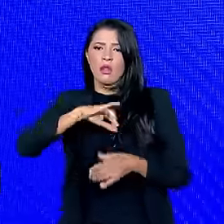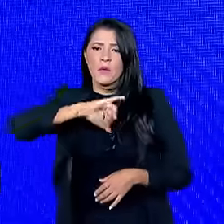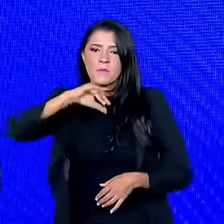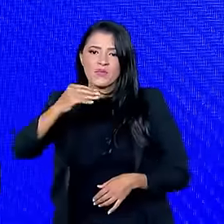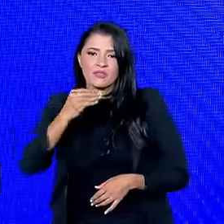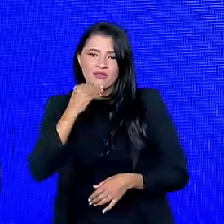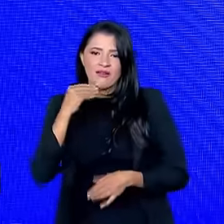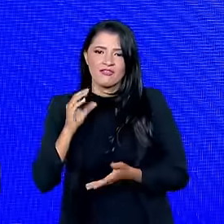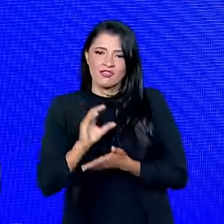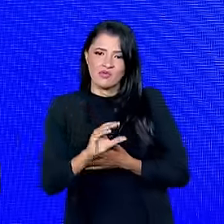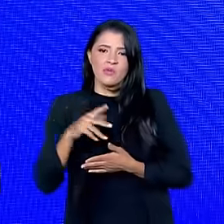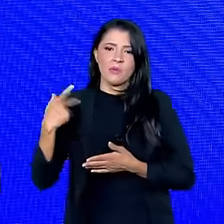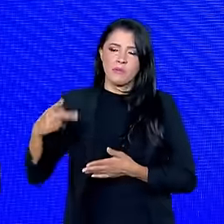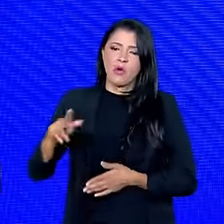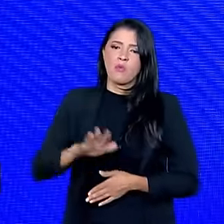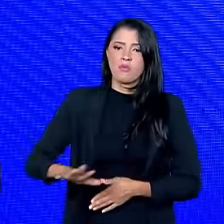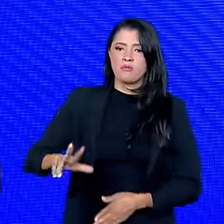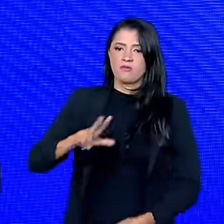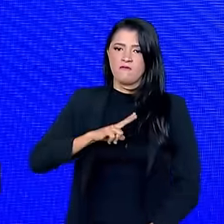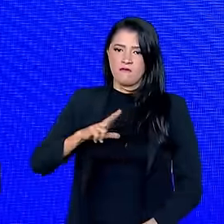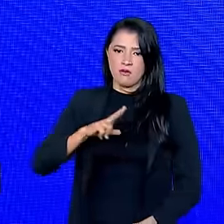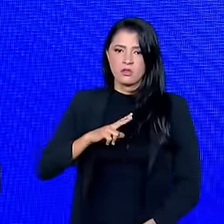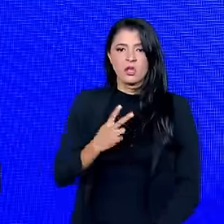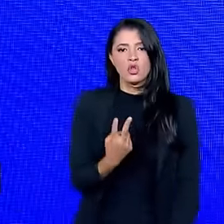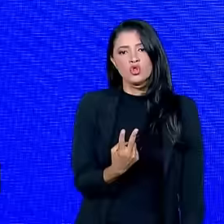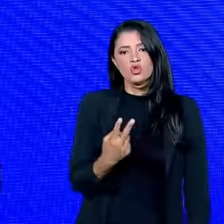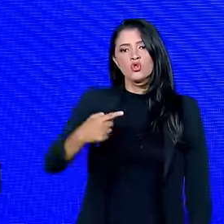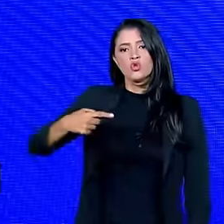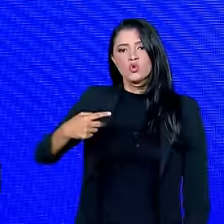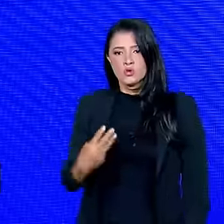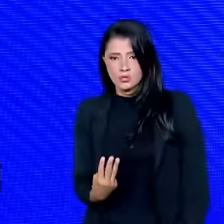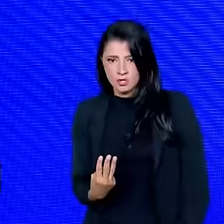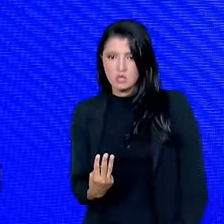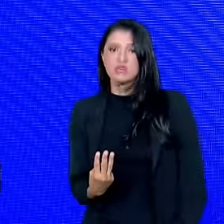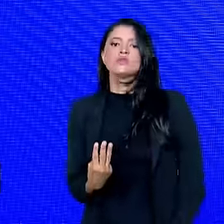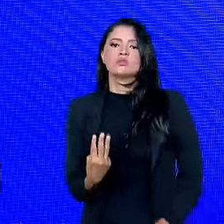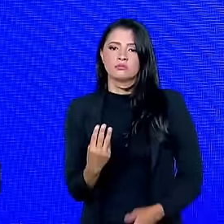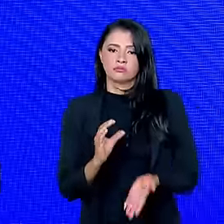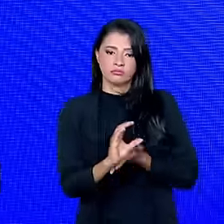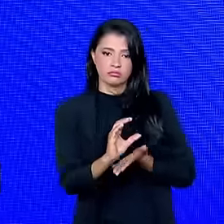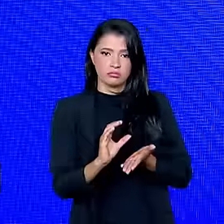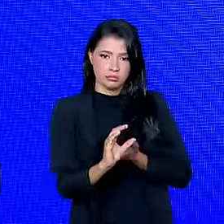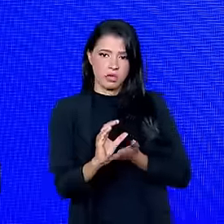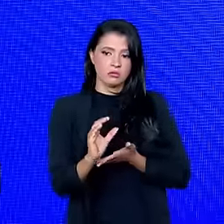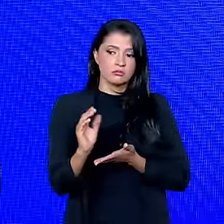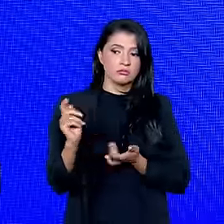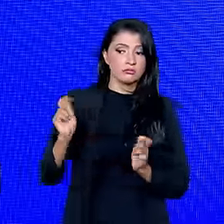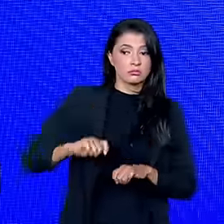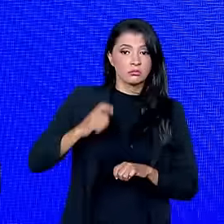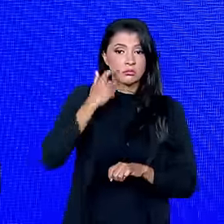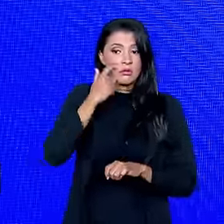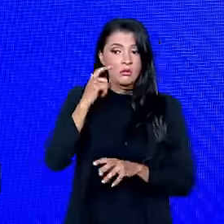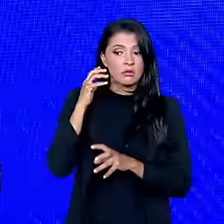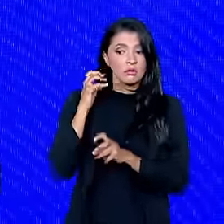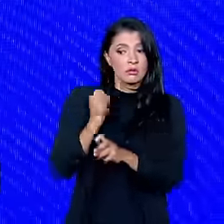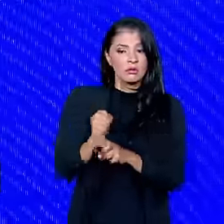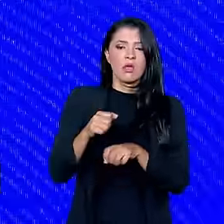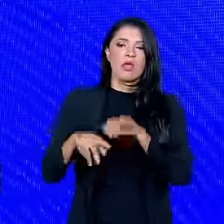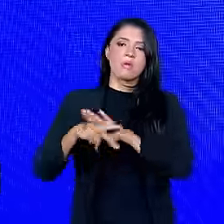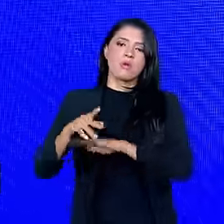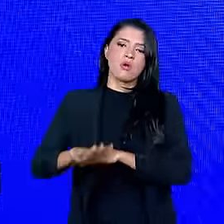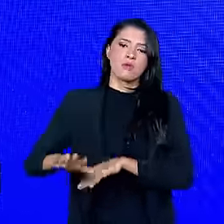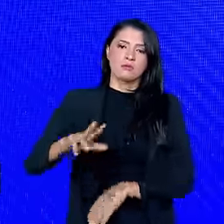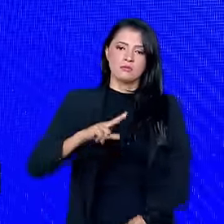iniciativa privada. 2/3 do volume de investimento previsto devem vir da iniciativa